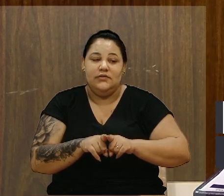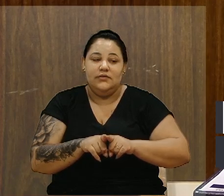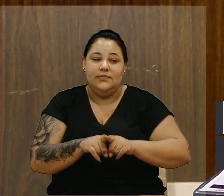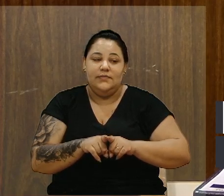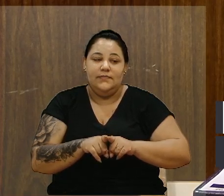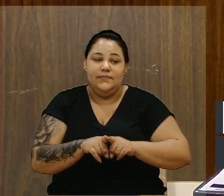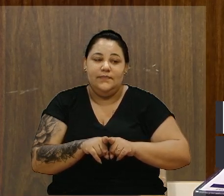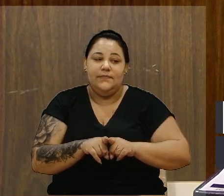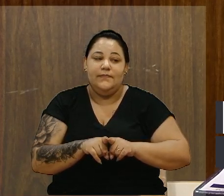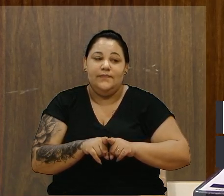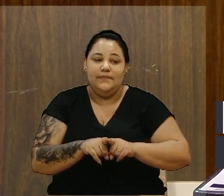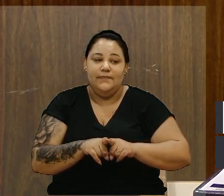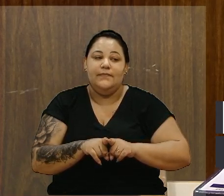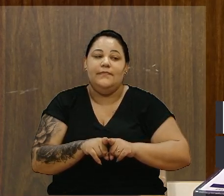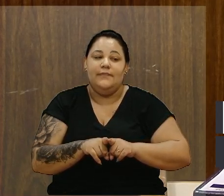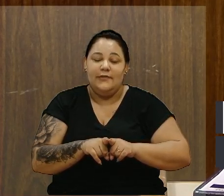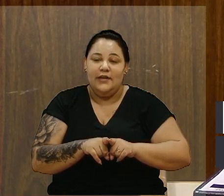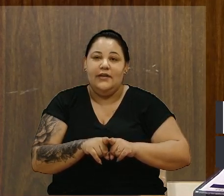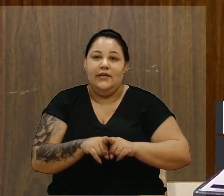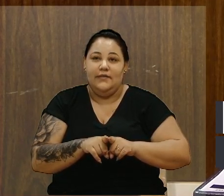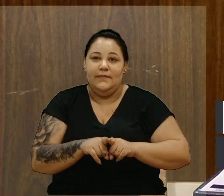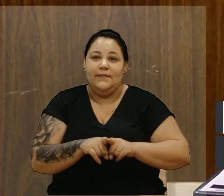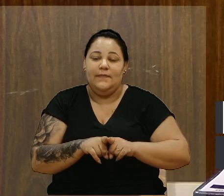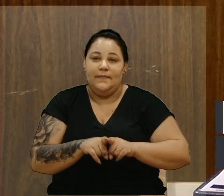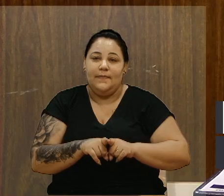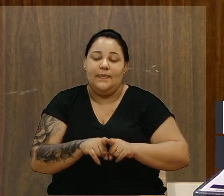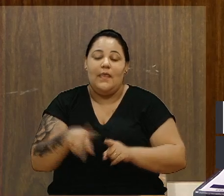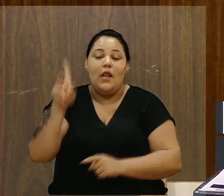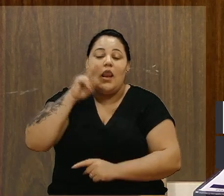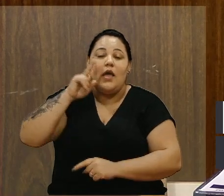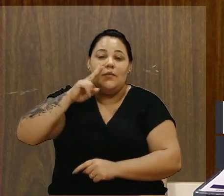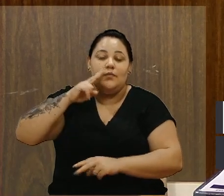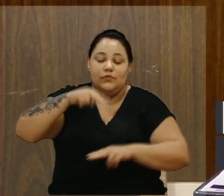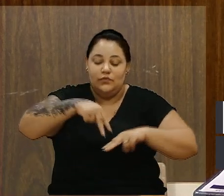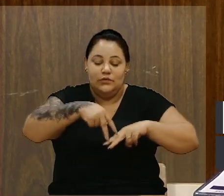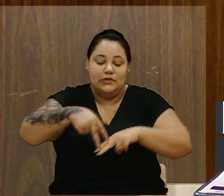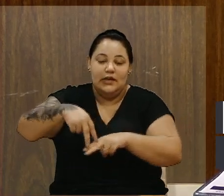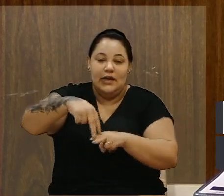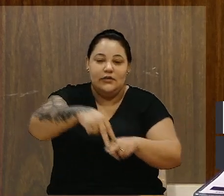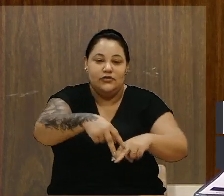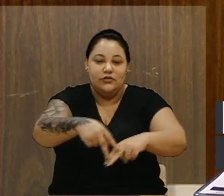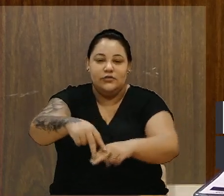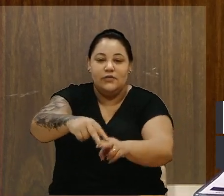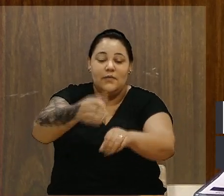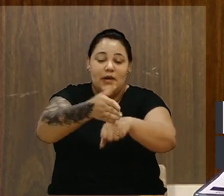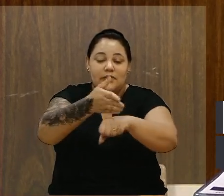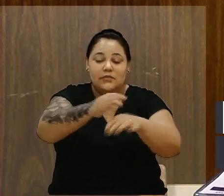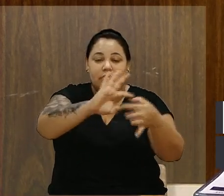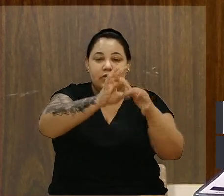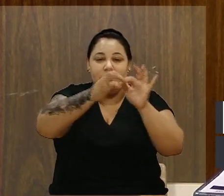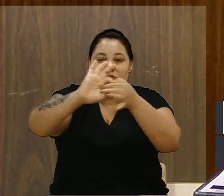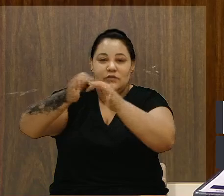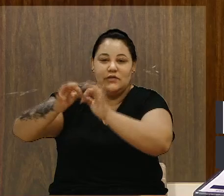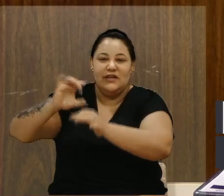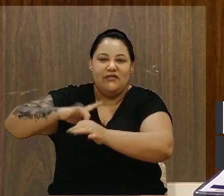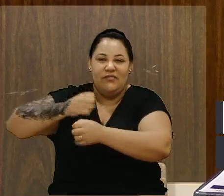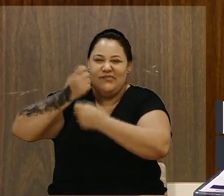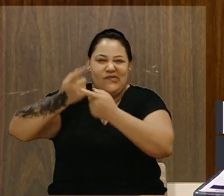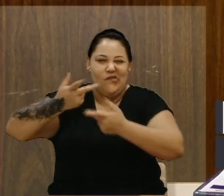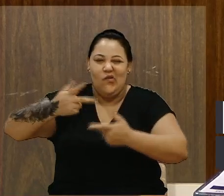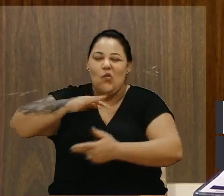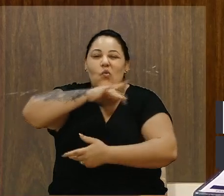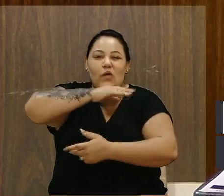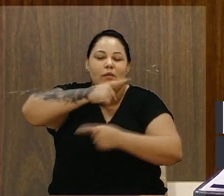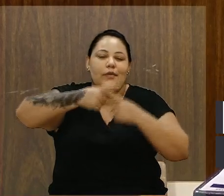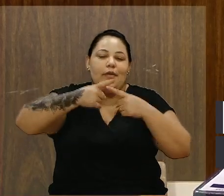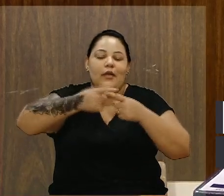transmissão, acho que isso ajuda a romper. Eu lembro quando o skate foi para as Olimpíadas, teve algumas coisas ruins, porque acabou custando tudo mais